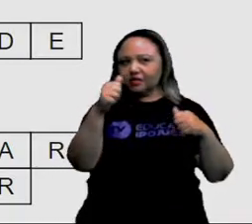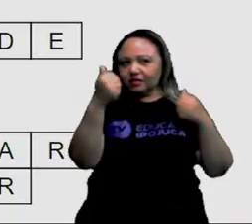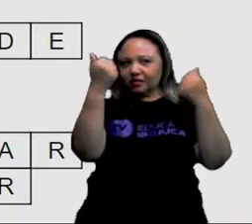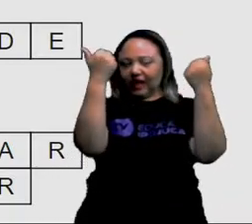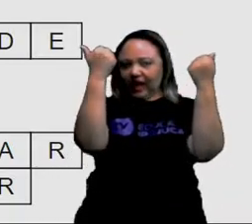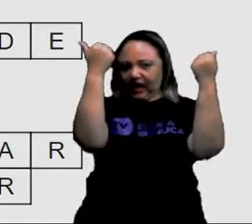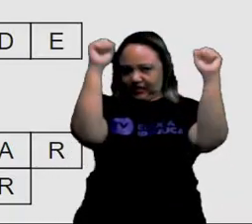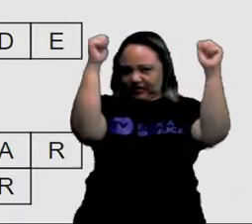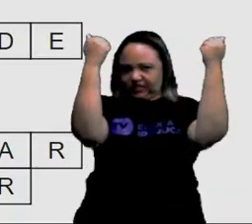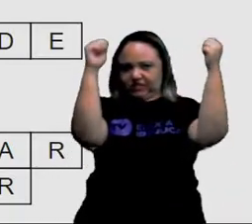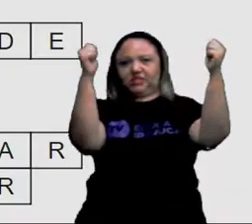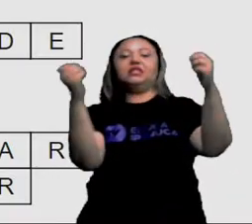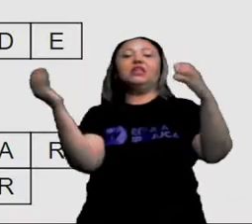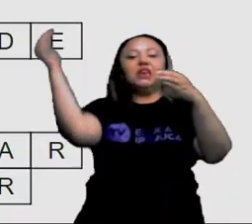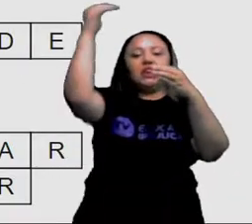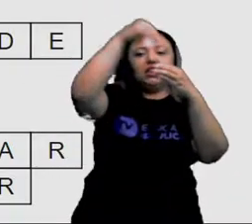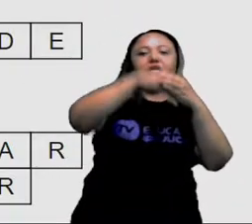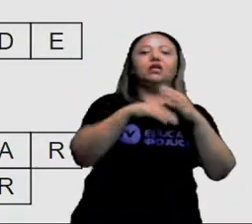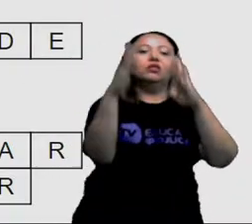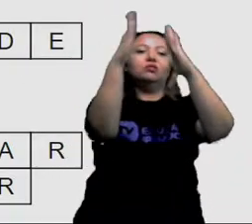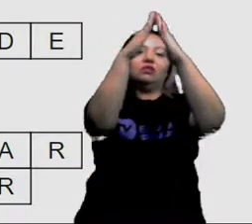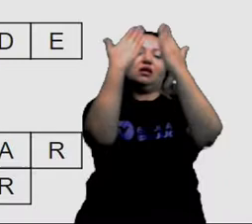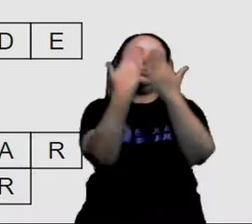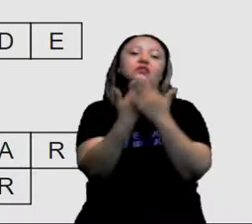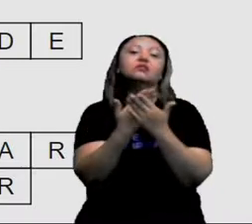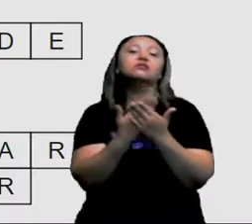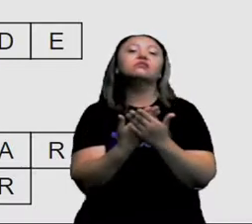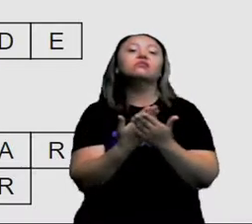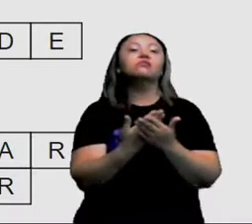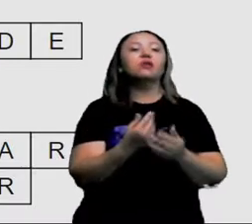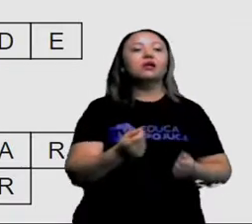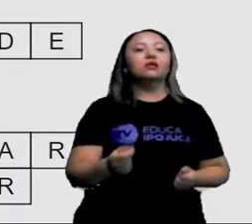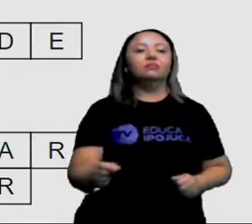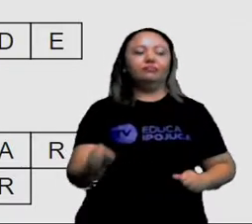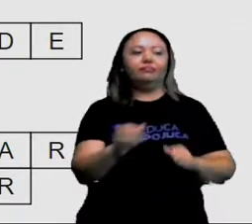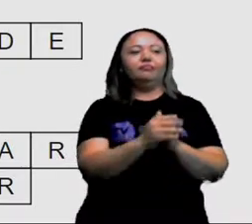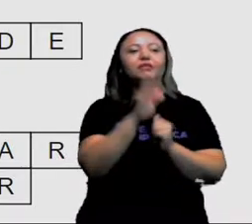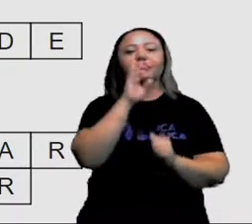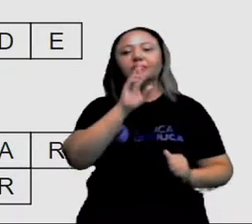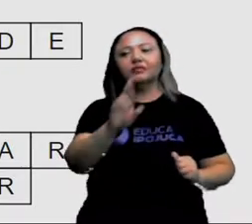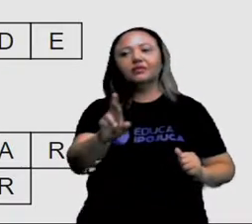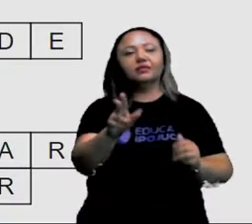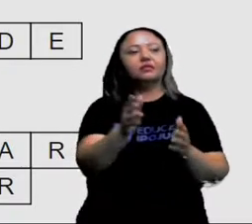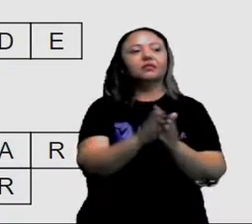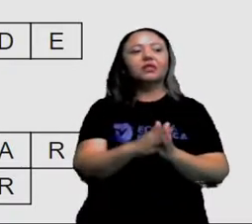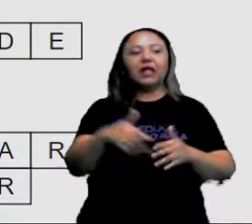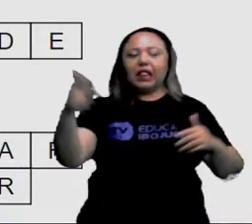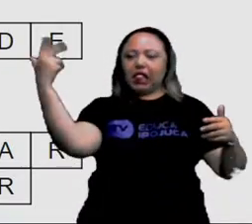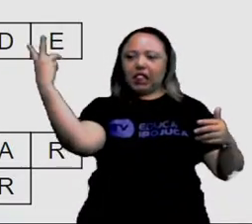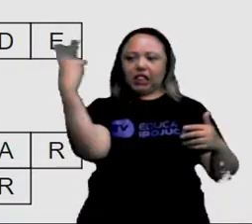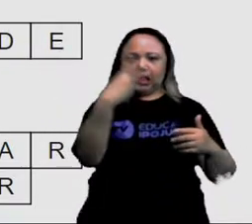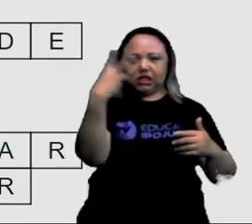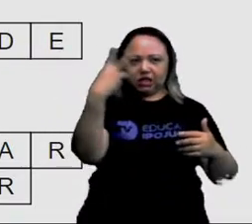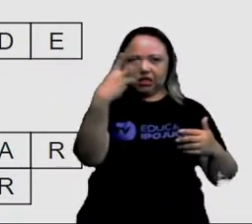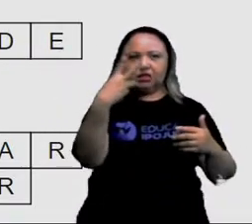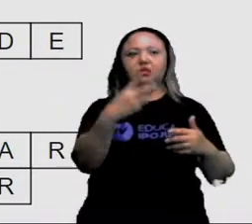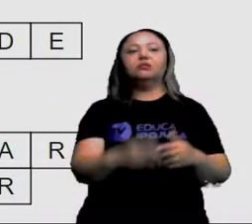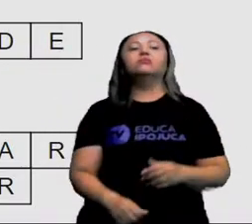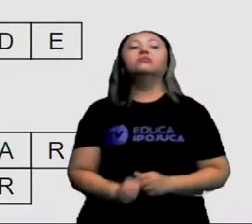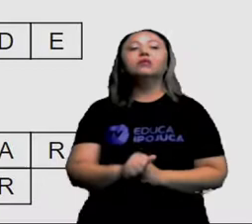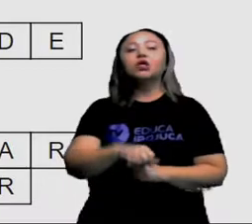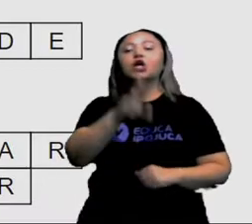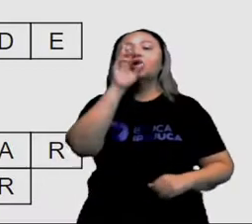no contexto escolar, no contexto da escolarização. Muito bem. E a terceira pergunta,